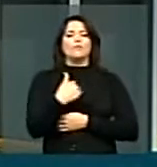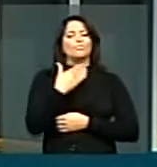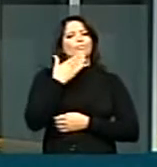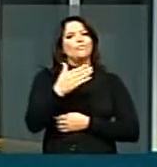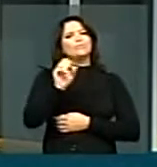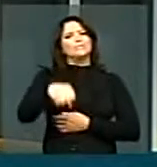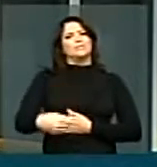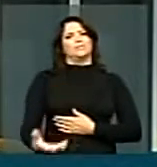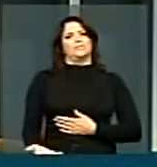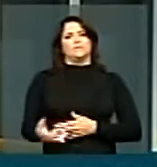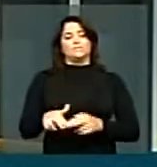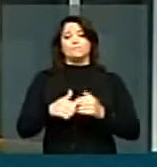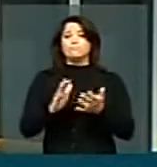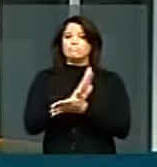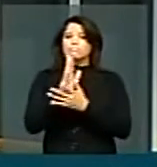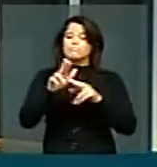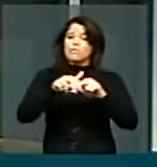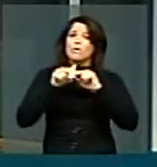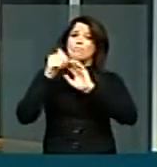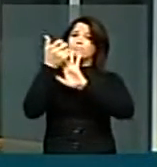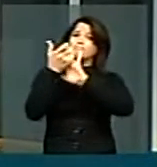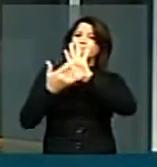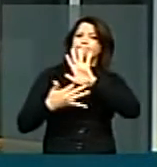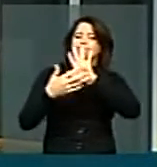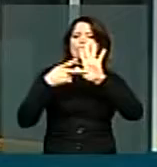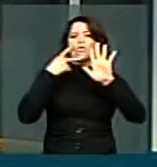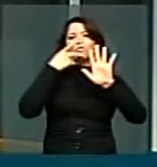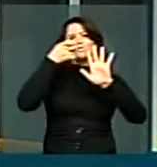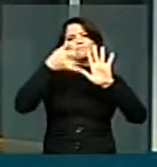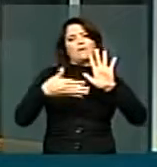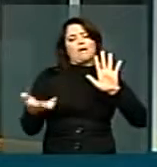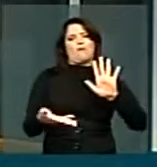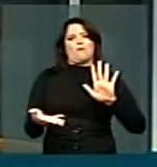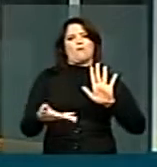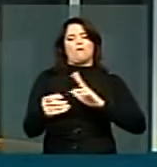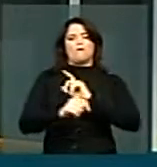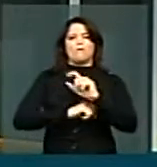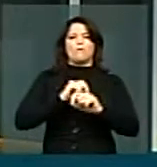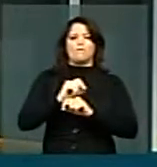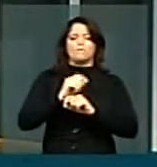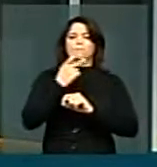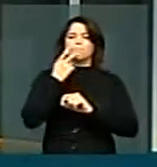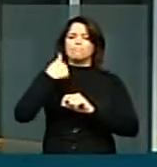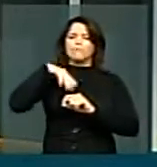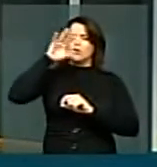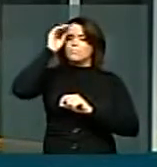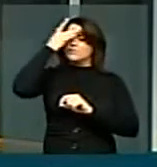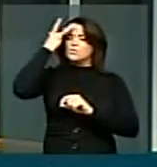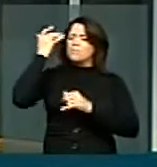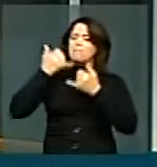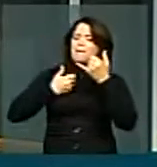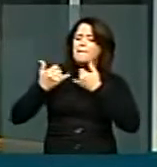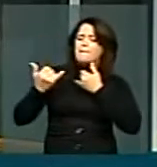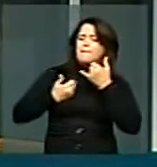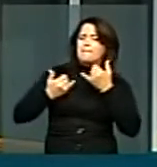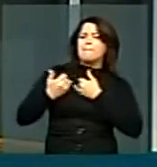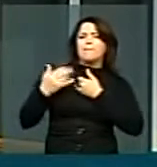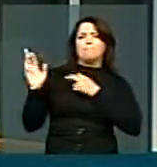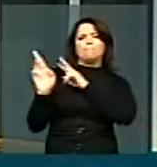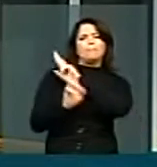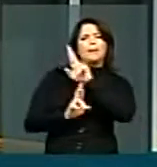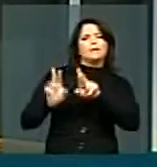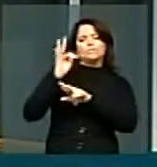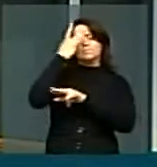dos Advogados. E por alguns motivos que eu passo aqui a relatar, onde eu ouvi vários